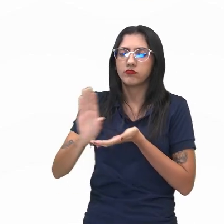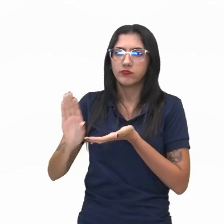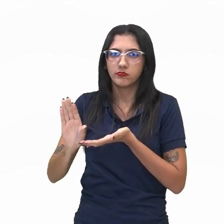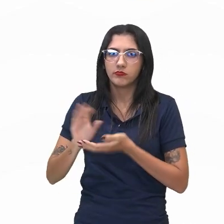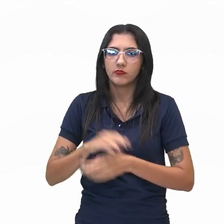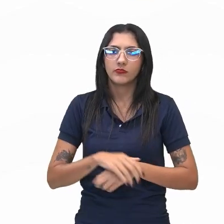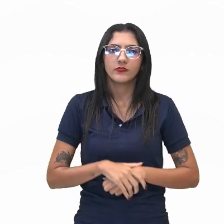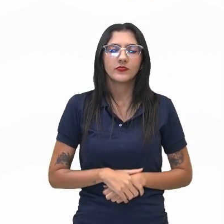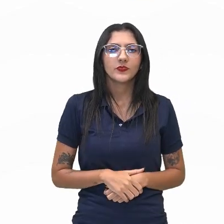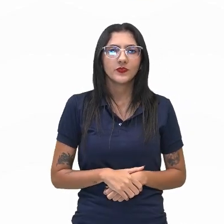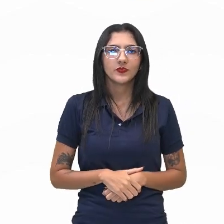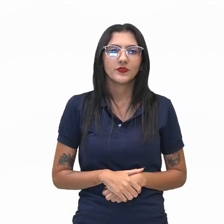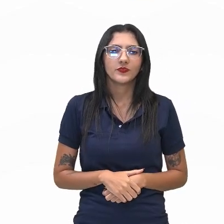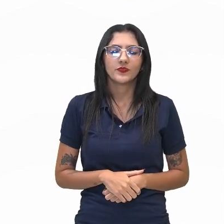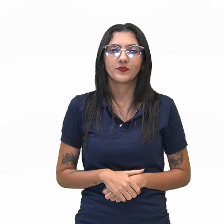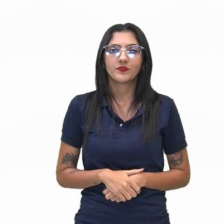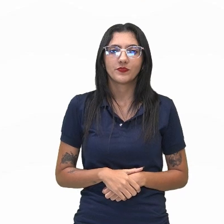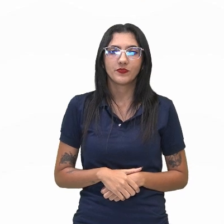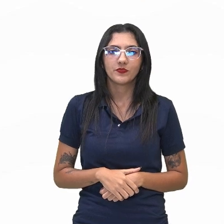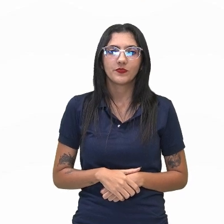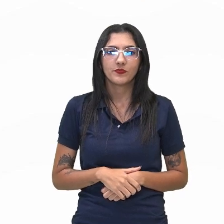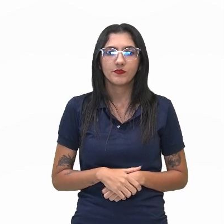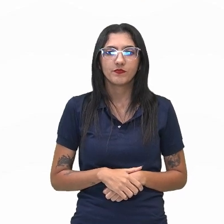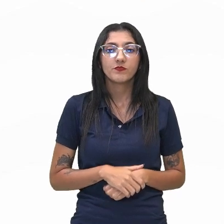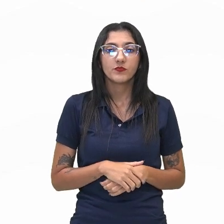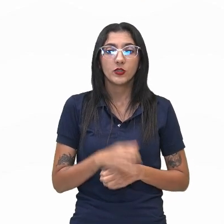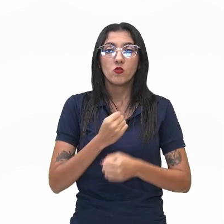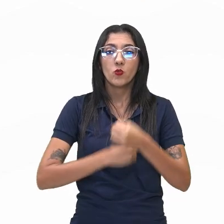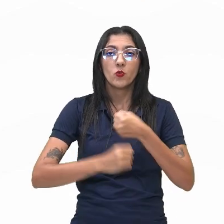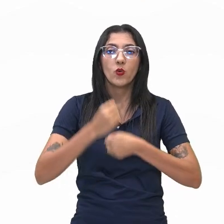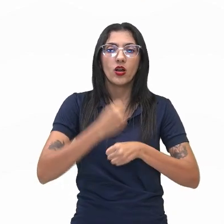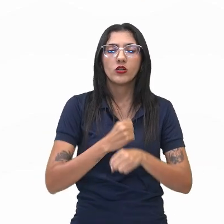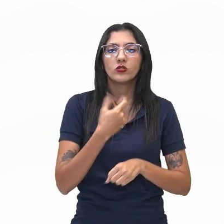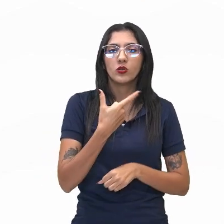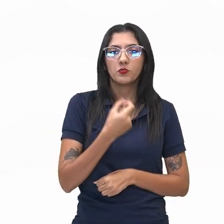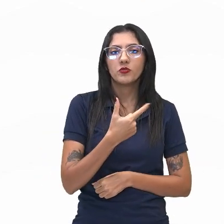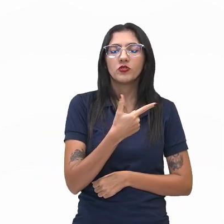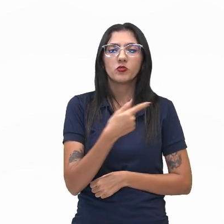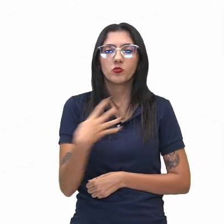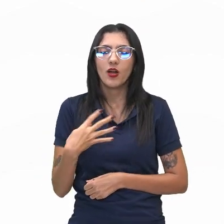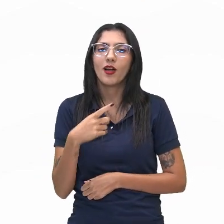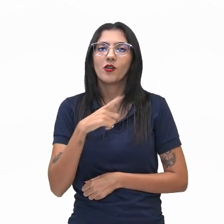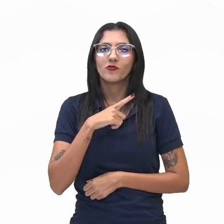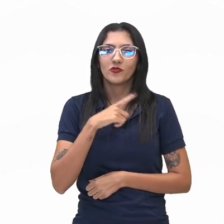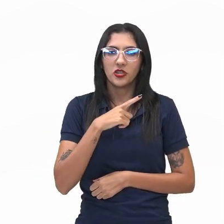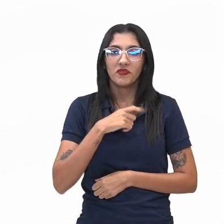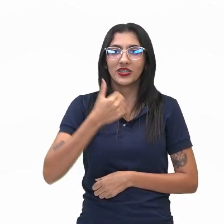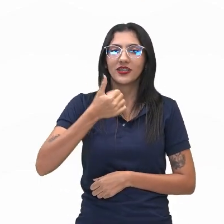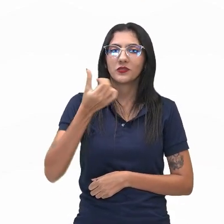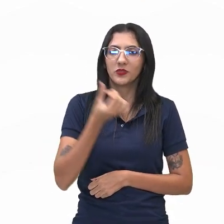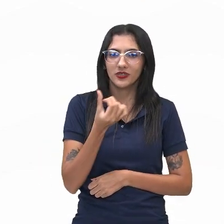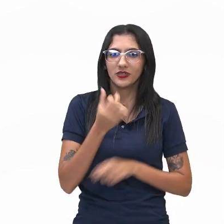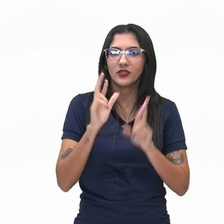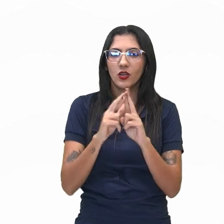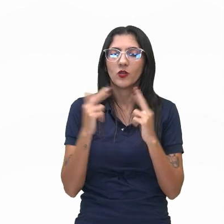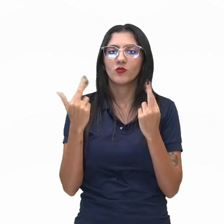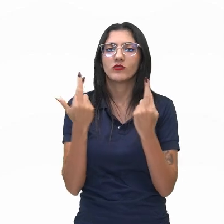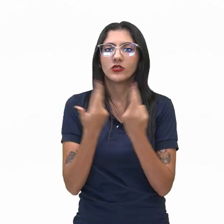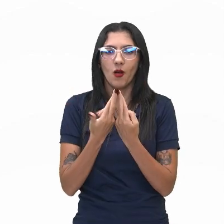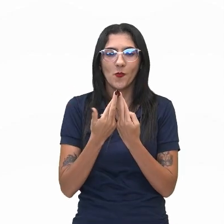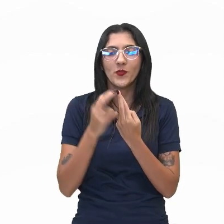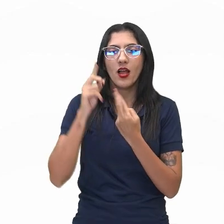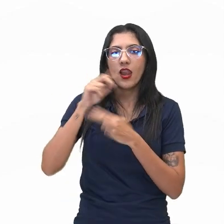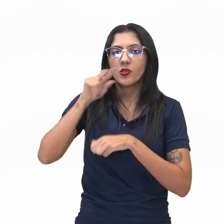países. Em 2024, nós tivemos aí a 16ª reunião de cúpula do BRICS, que ocorreu na Rússia,